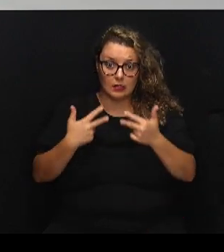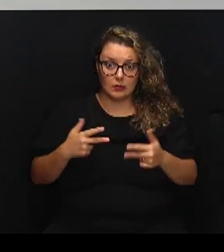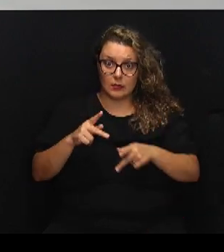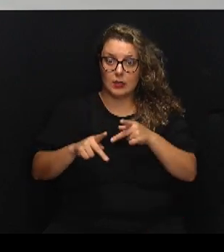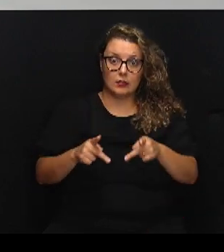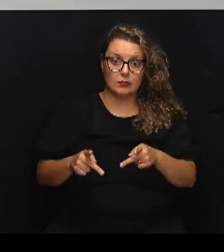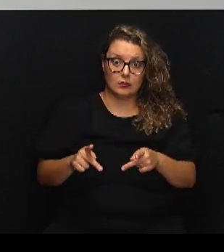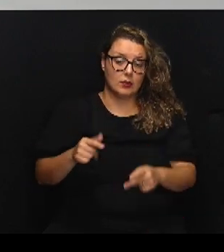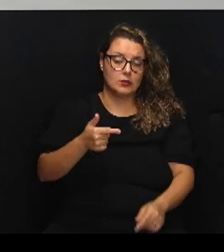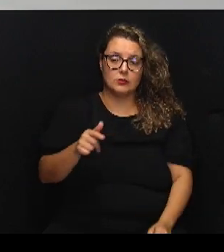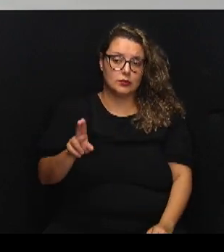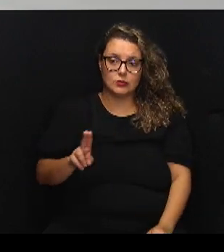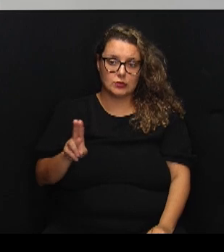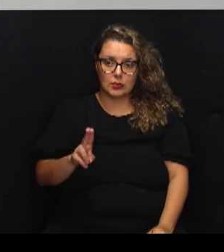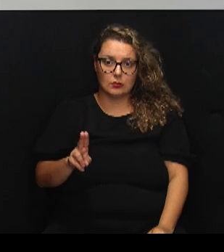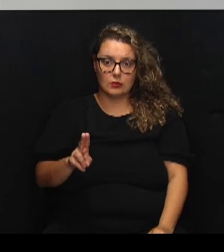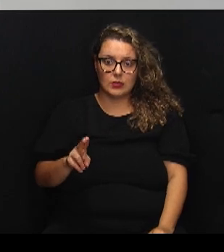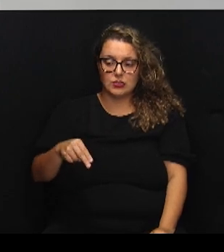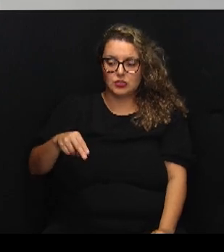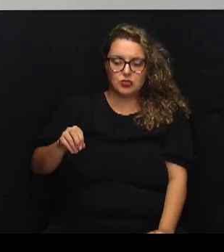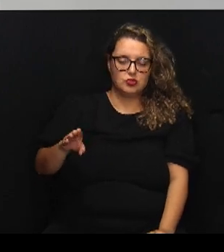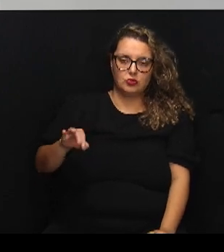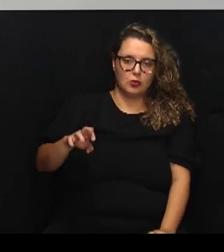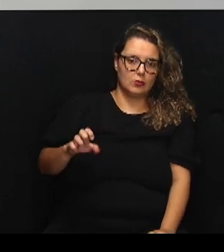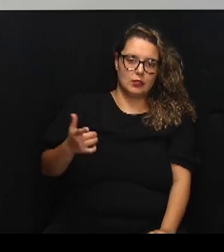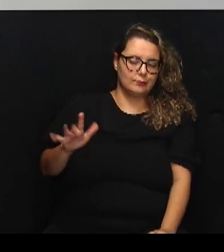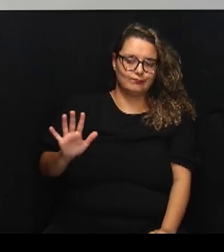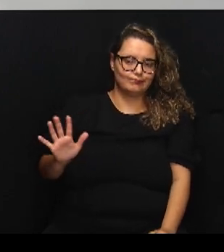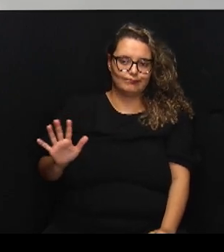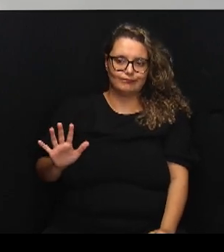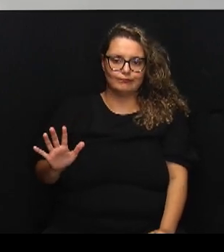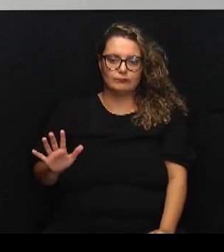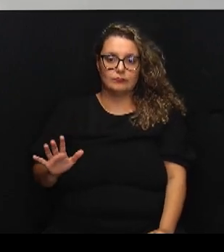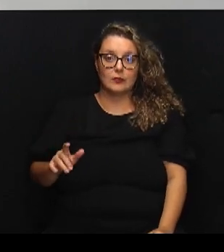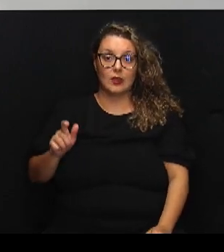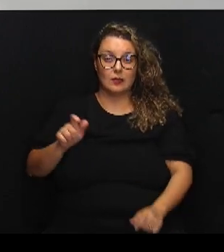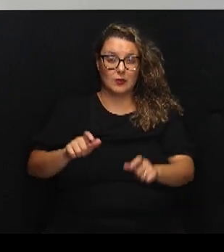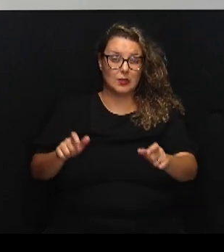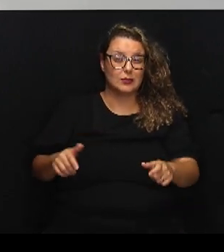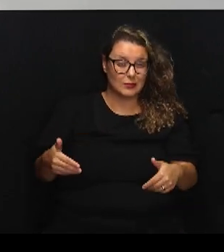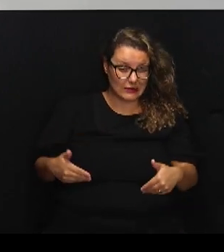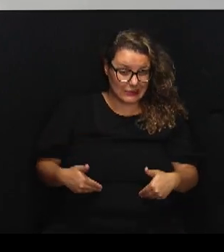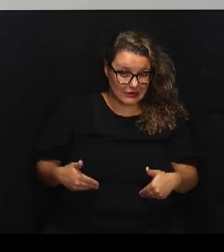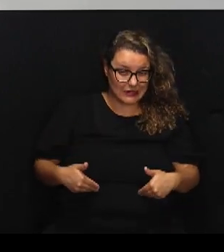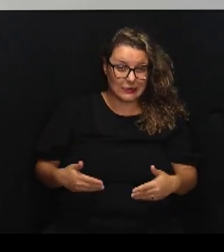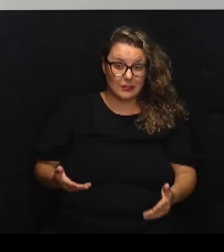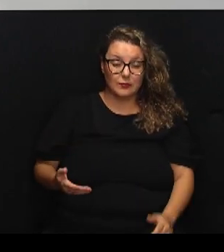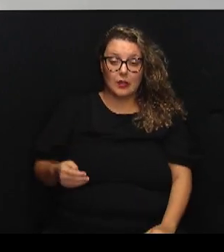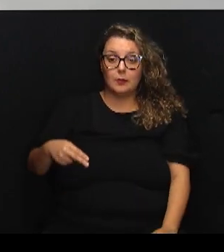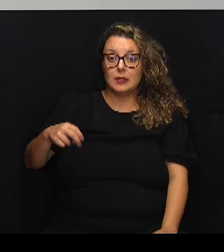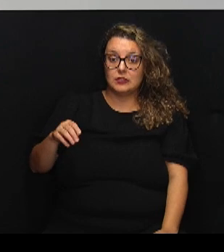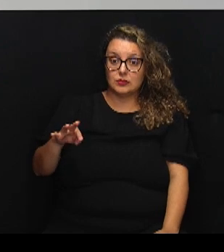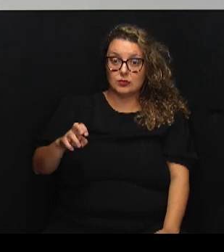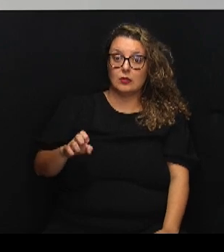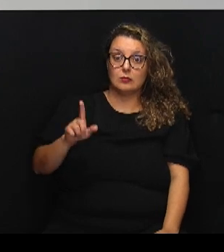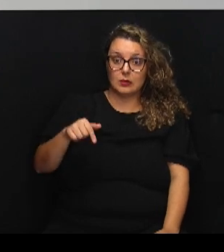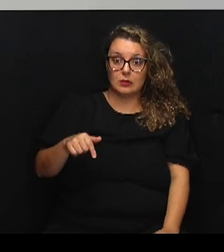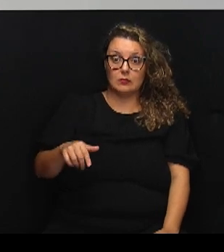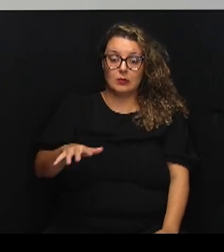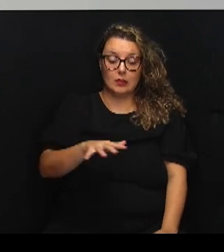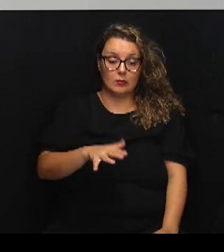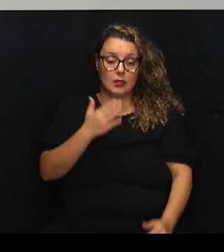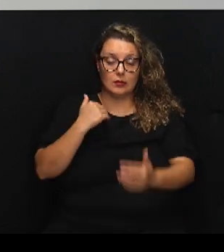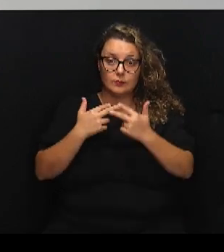destinada a alimentar a população, não tem aplicação mais nobre. Né? No mundo que tem muita gente passando fome, a aplicação mais